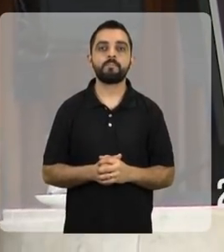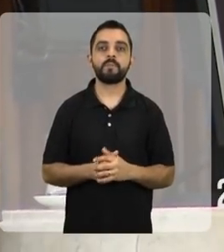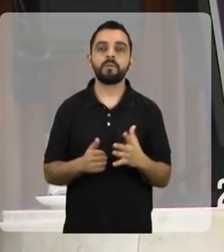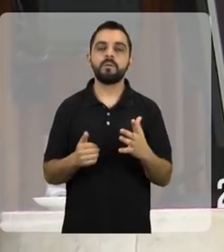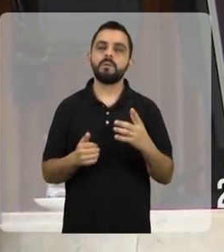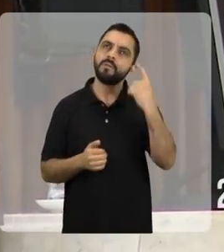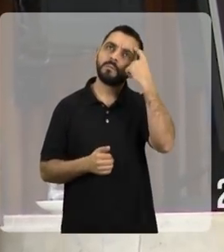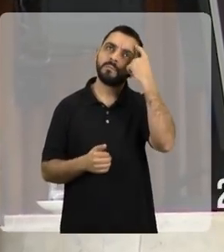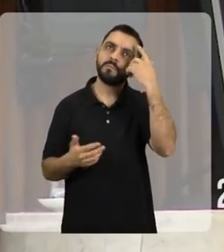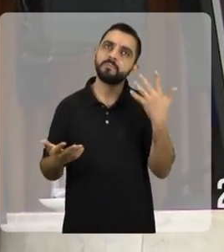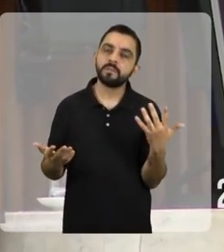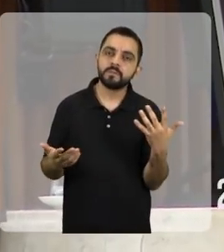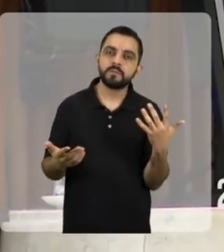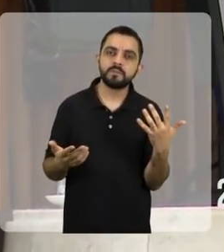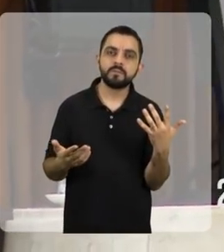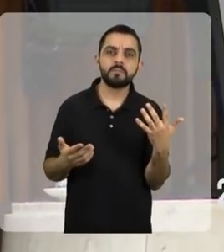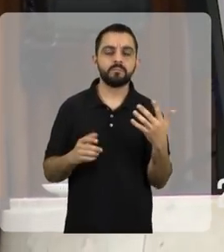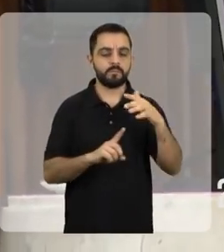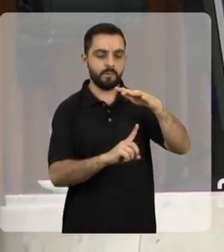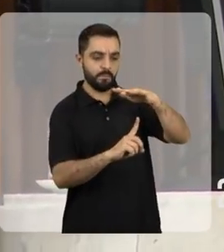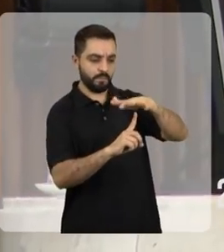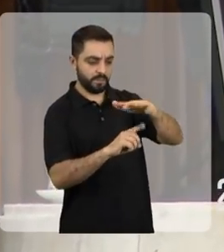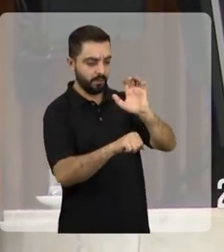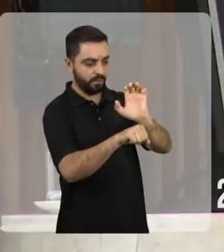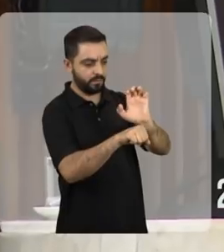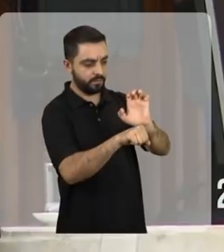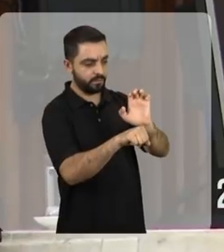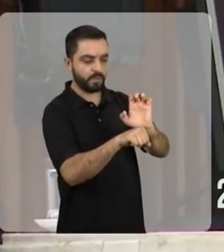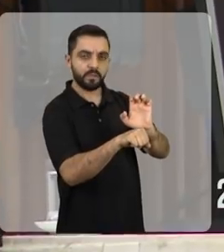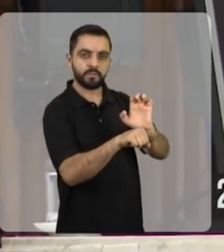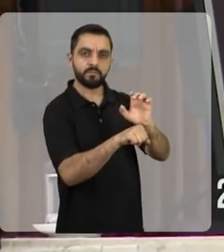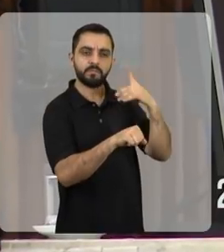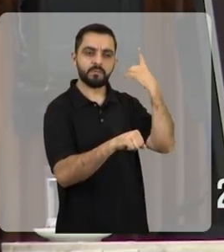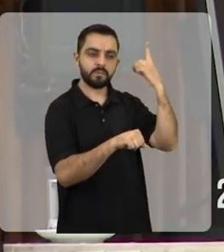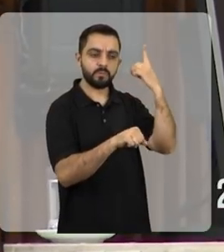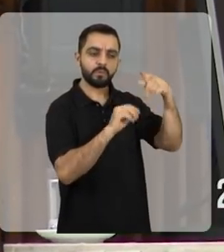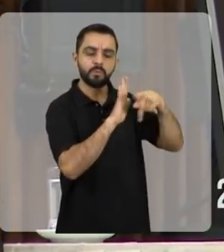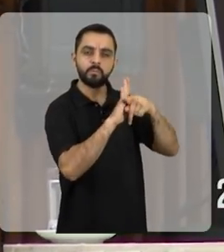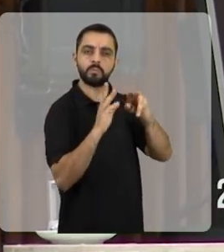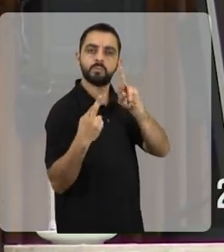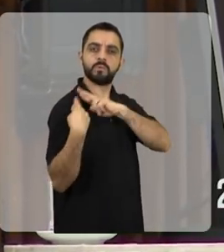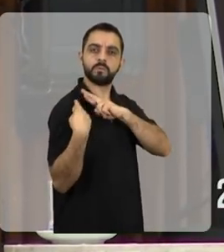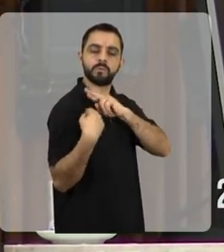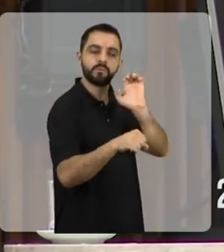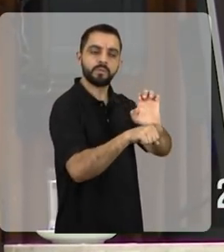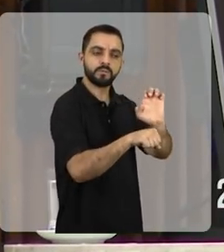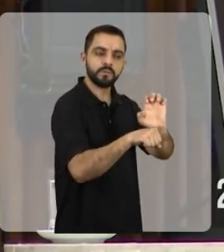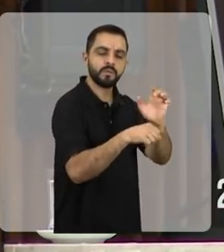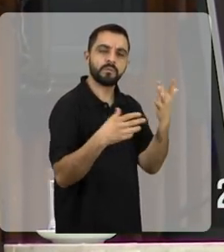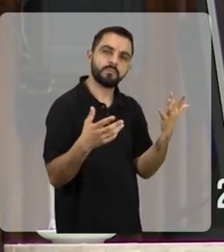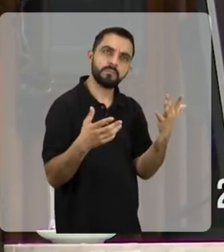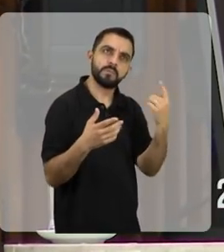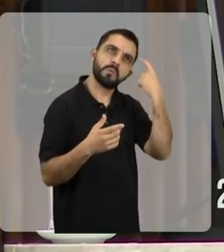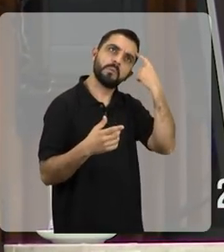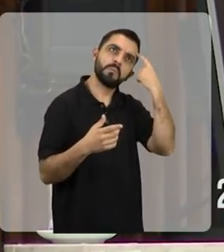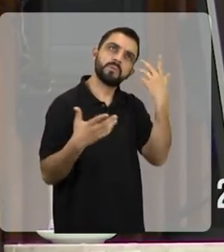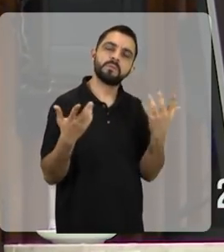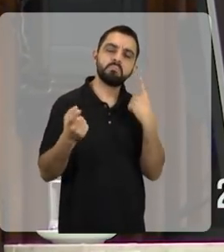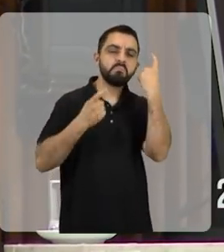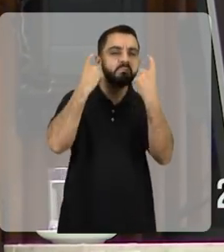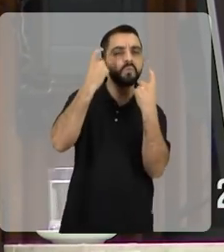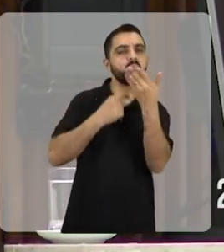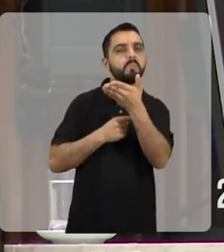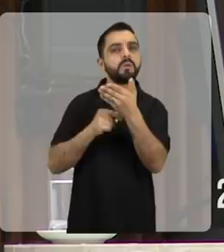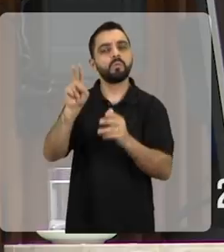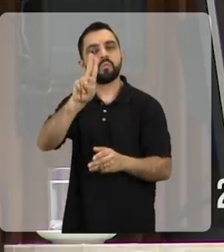pergunta mas o que que a esfera estadual os representantes do povo do estado do paraná eventualmente tem a